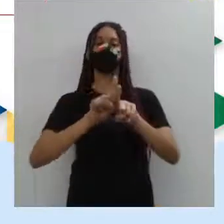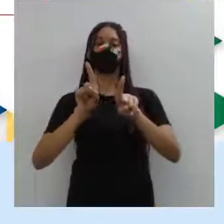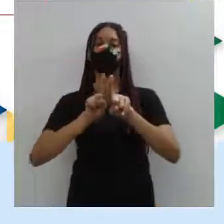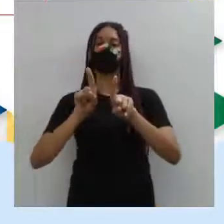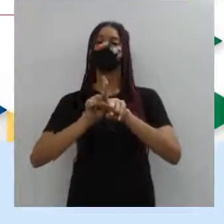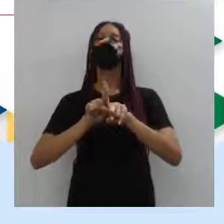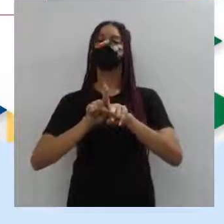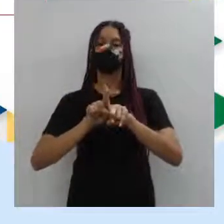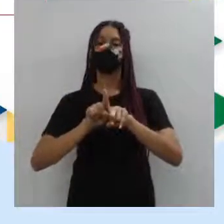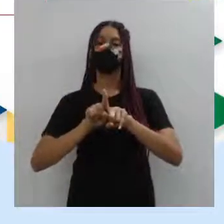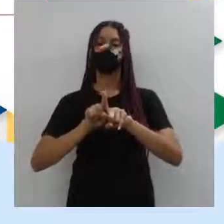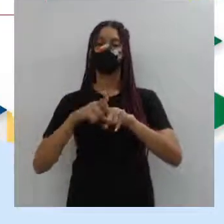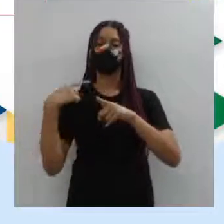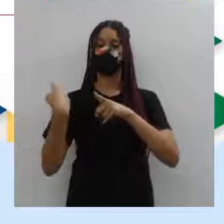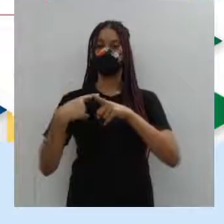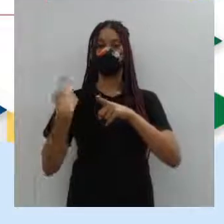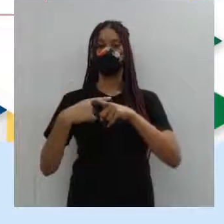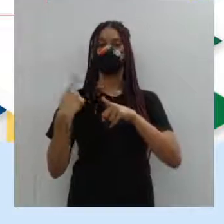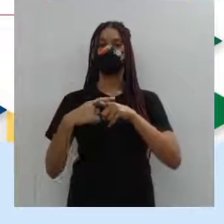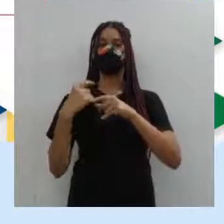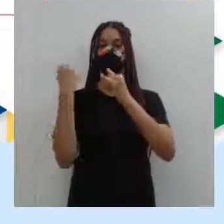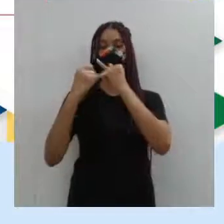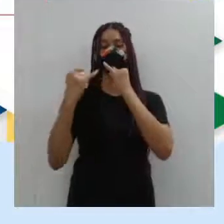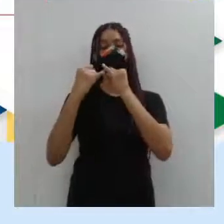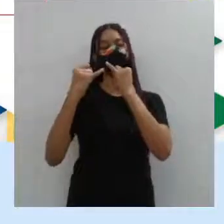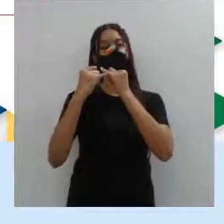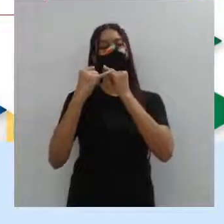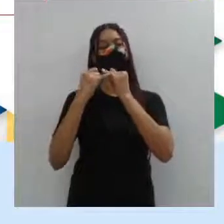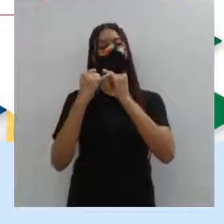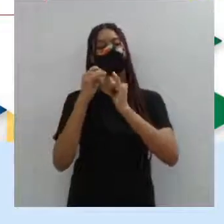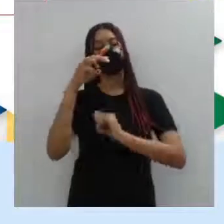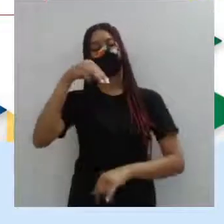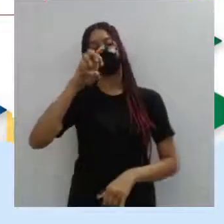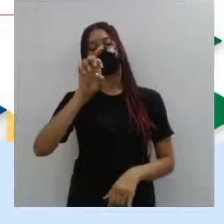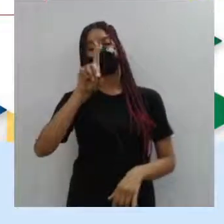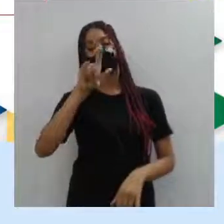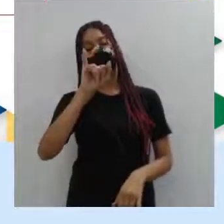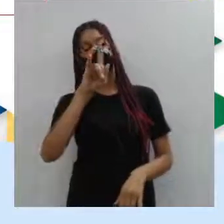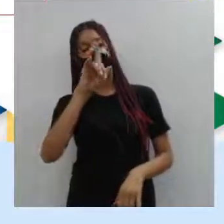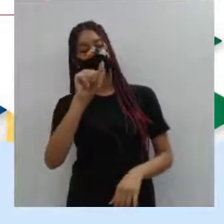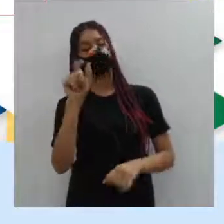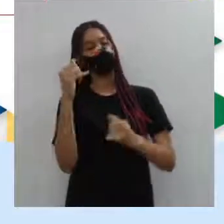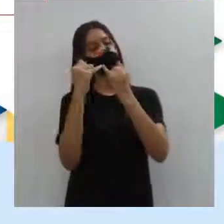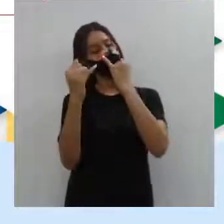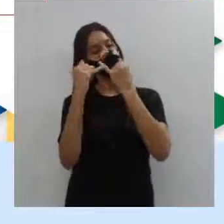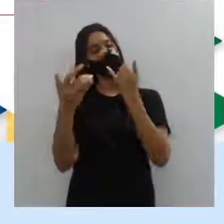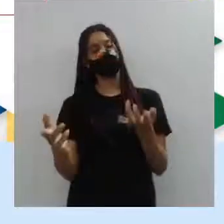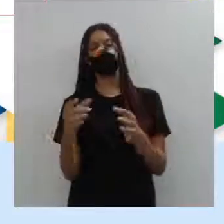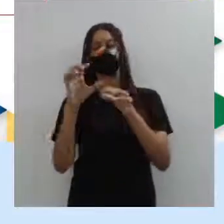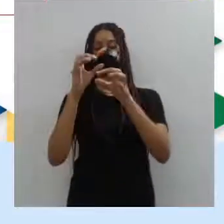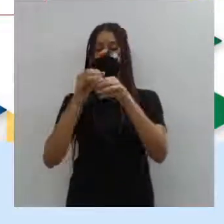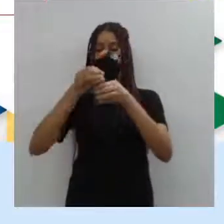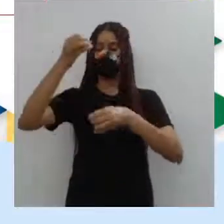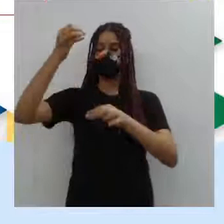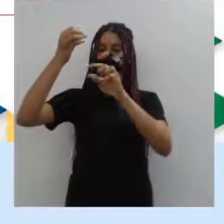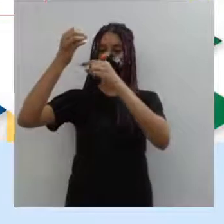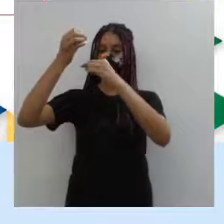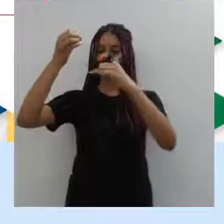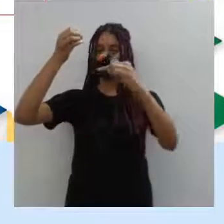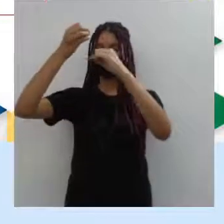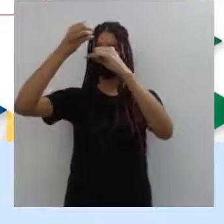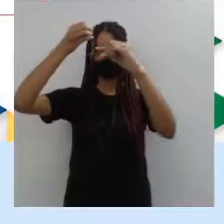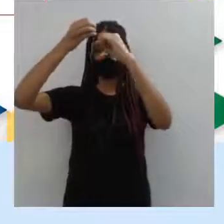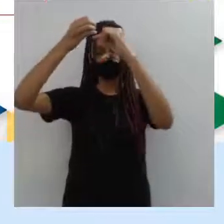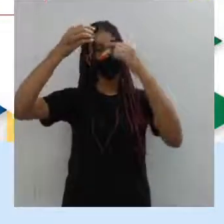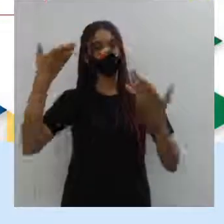do bambu, eles se assemelham a unidades de medidas, eles são aproximadamente iguais, tá? Então, ele aplicou esse conhecimento